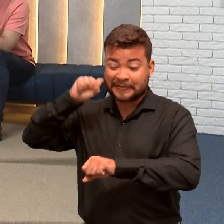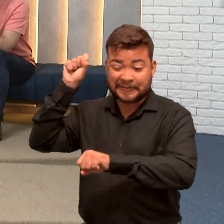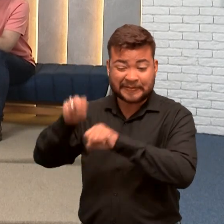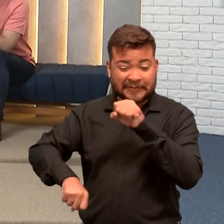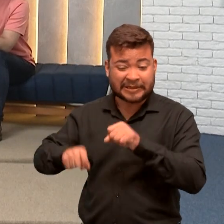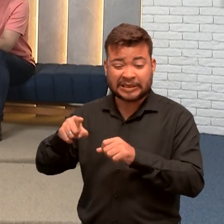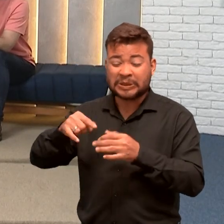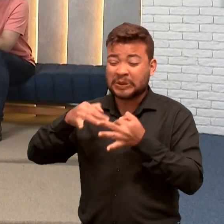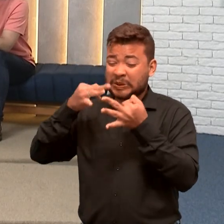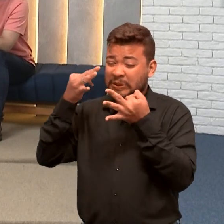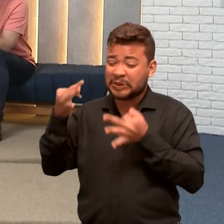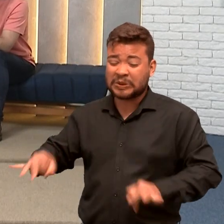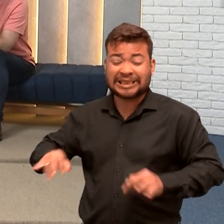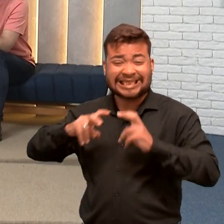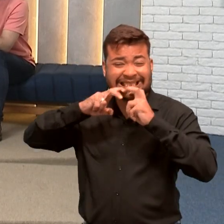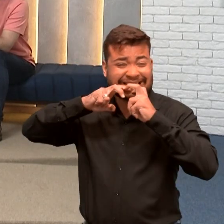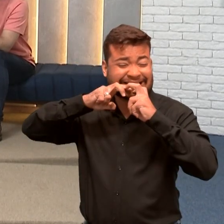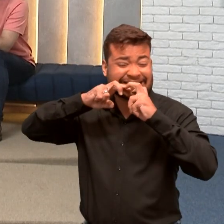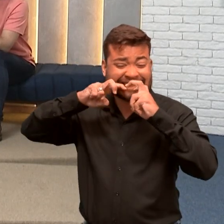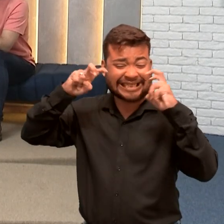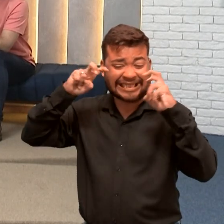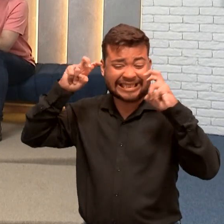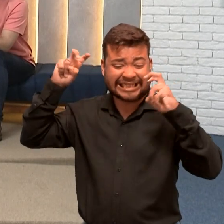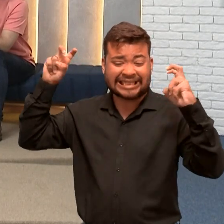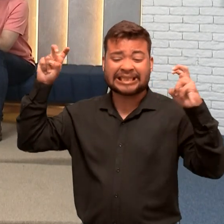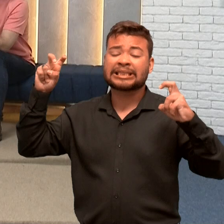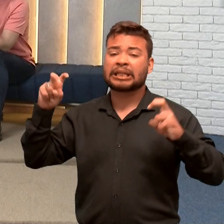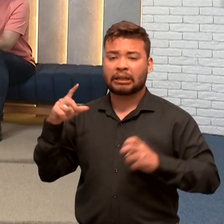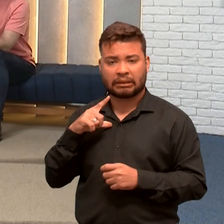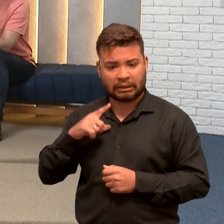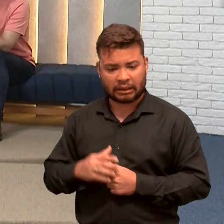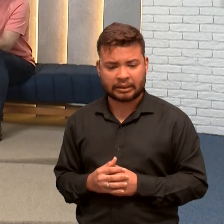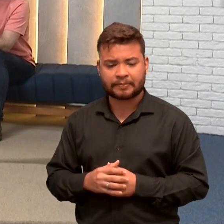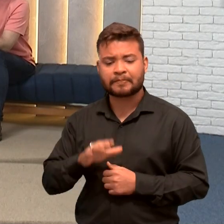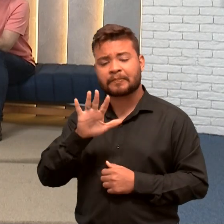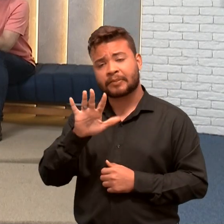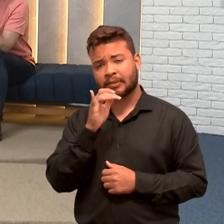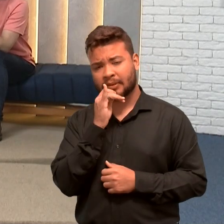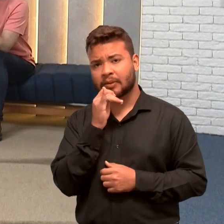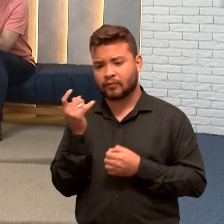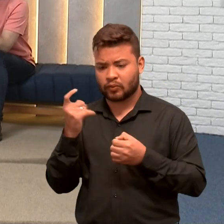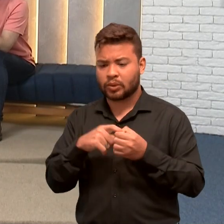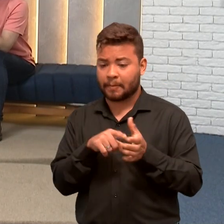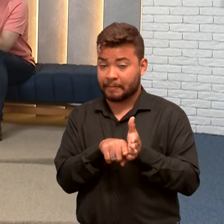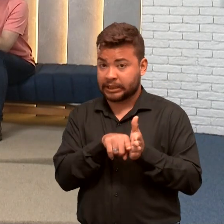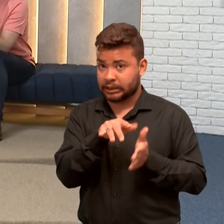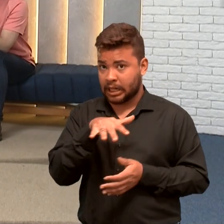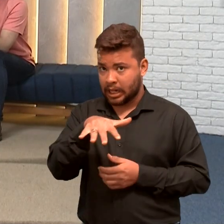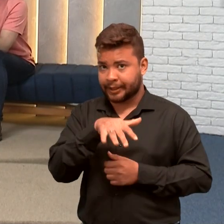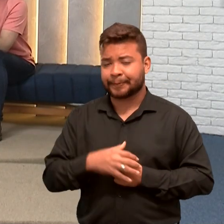é um grito de dor absurda. Mas, voltando para a pesquisa, o que é possível de